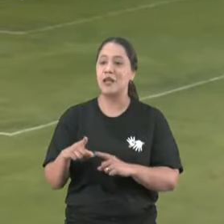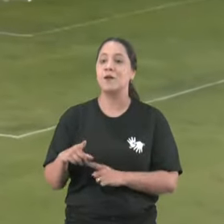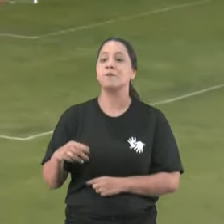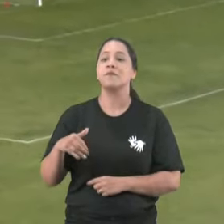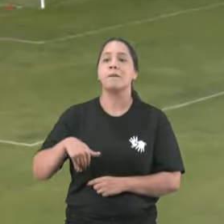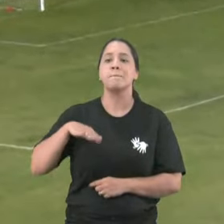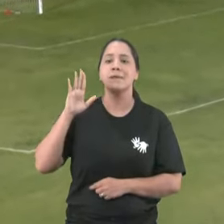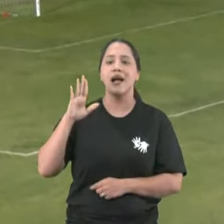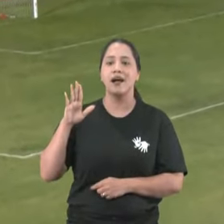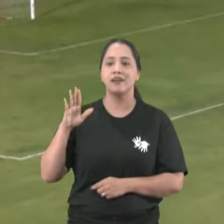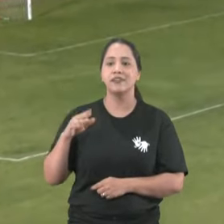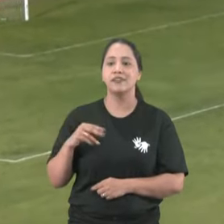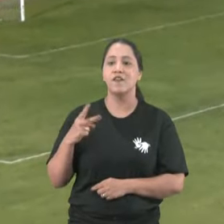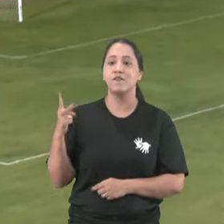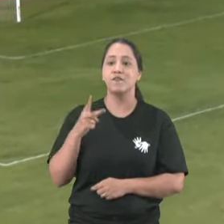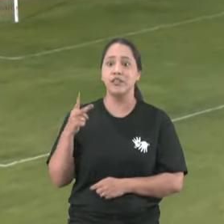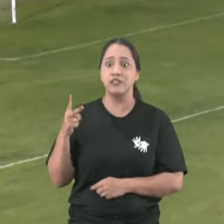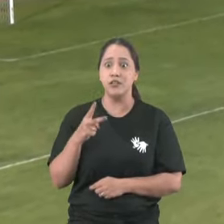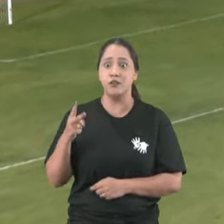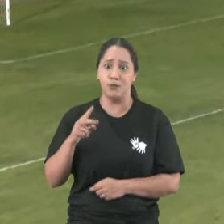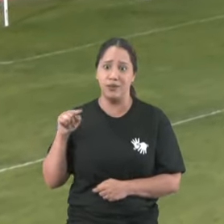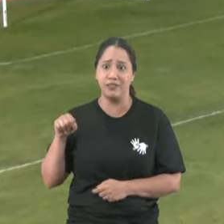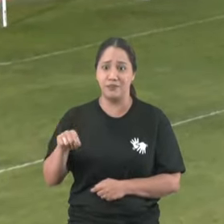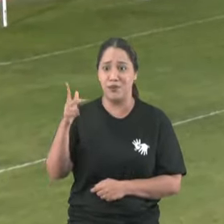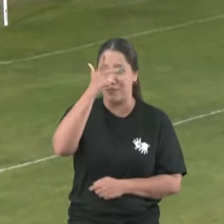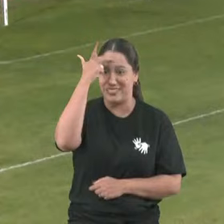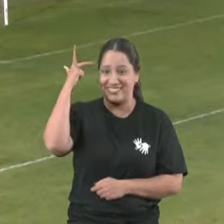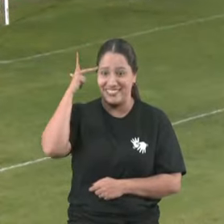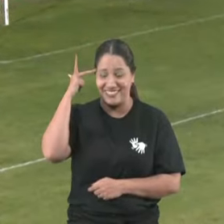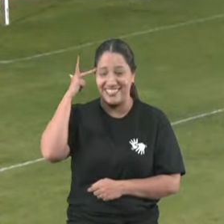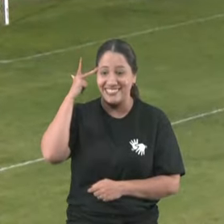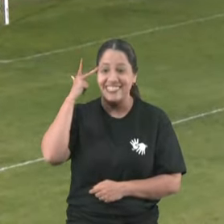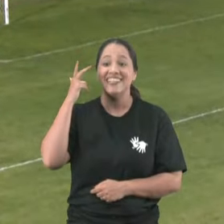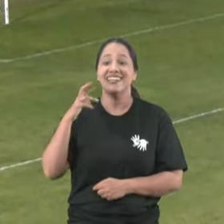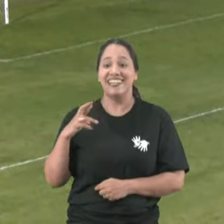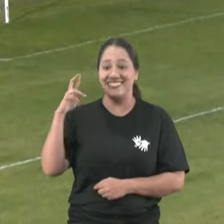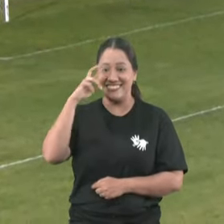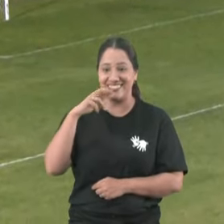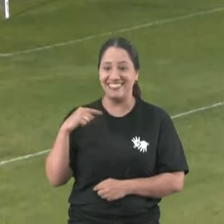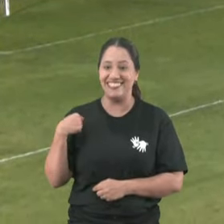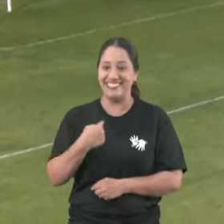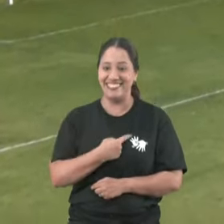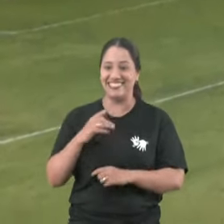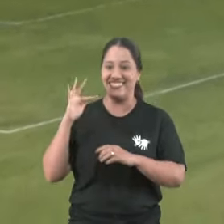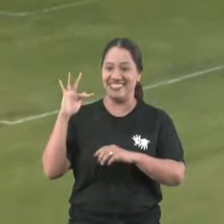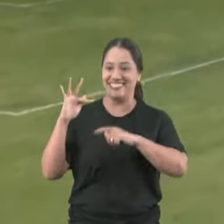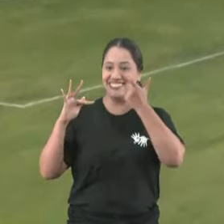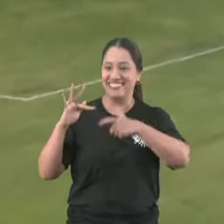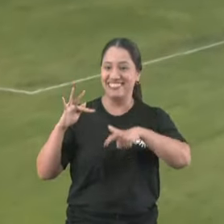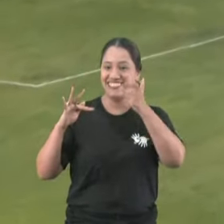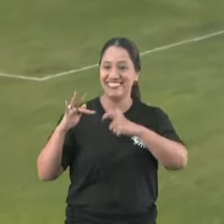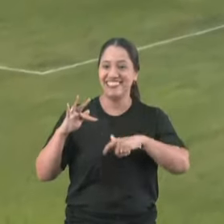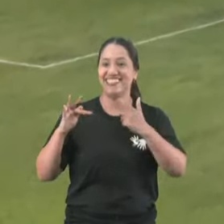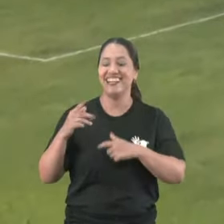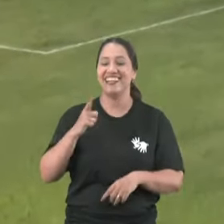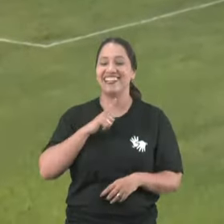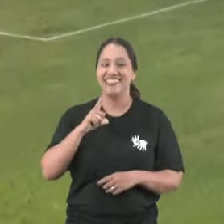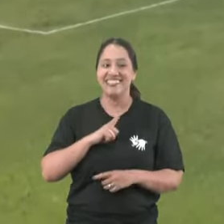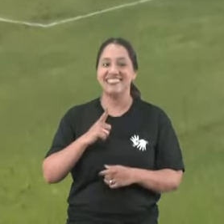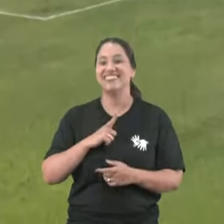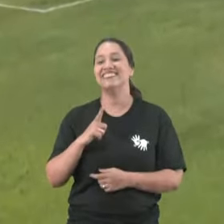de 22 mil pessoas conectadas nos nossos dois canais. 16 mil aparelhos